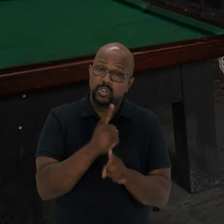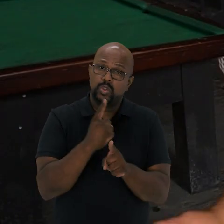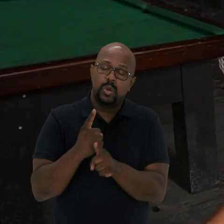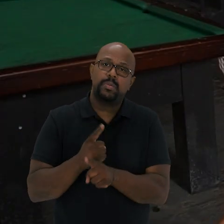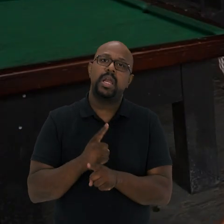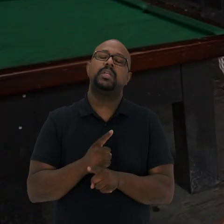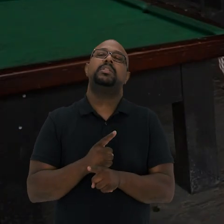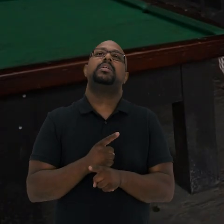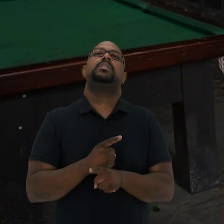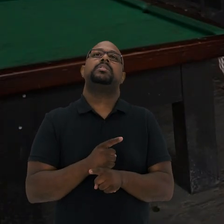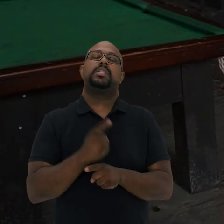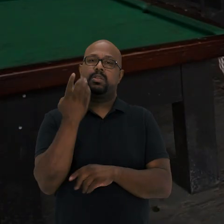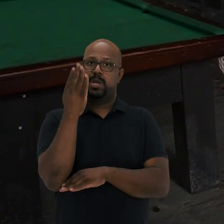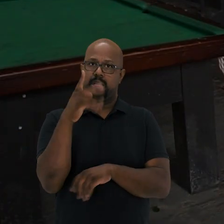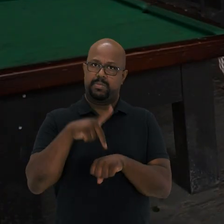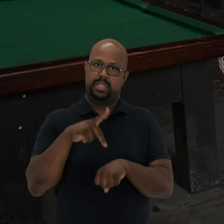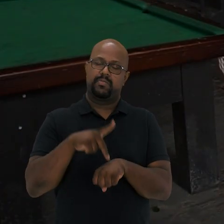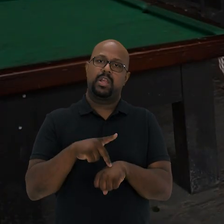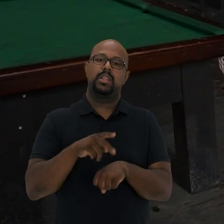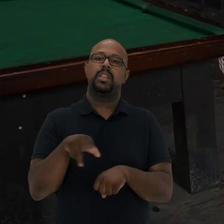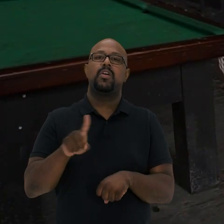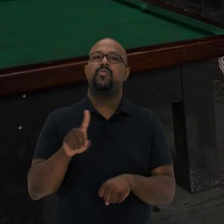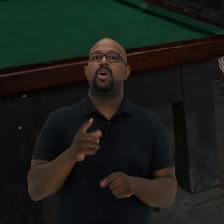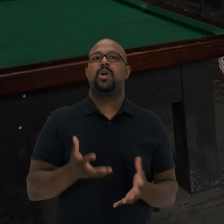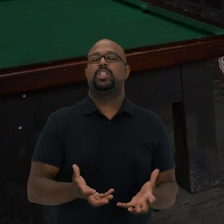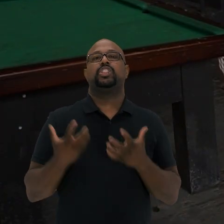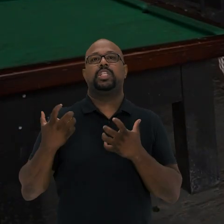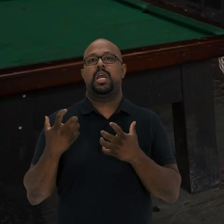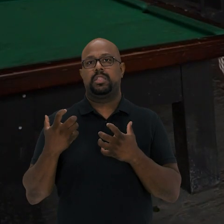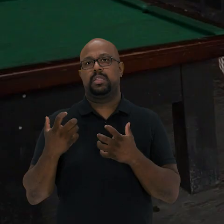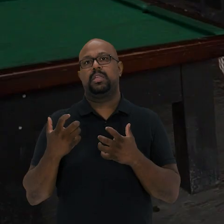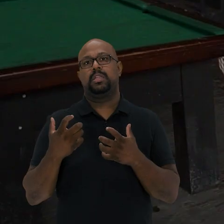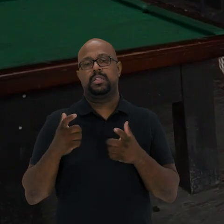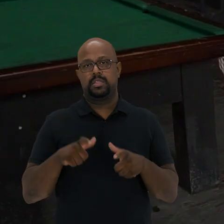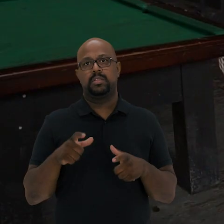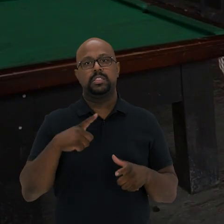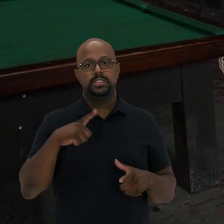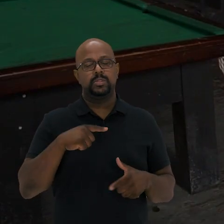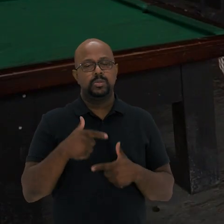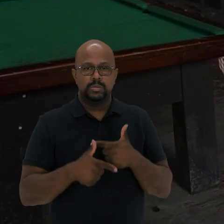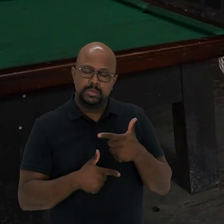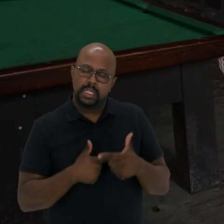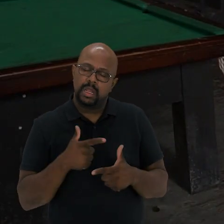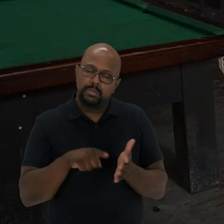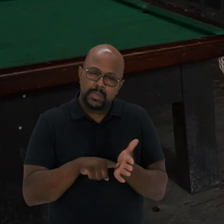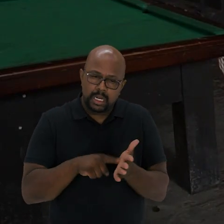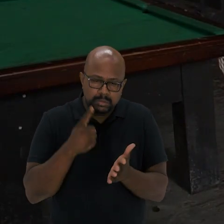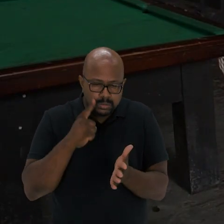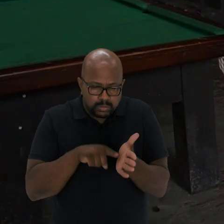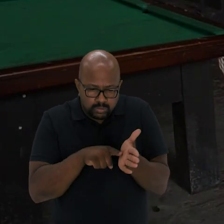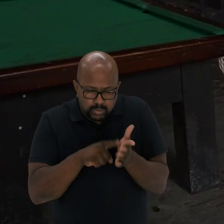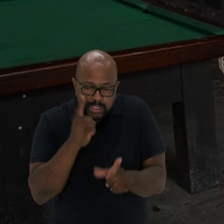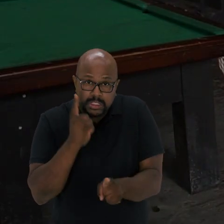muitas descobertas das madeiras, né, não foram retiradas do local, né? Existiu todo o trabalho